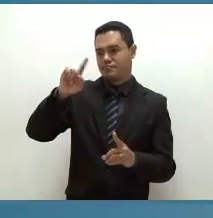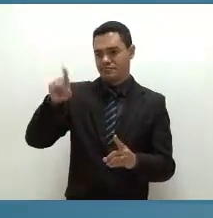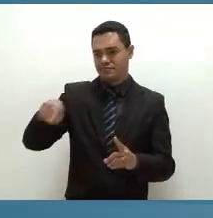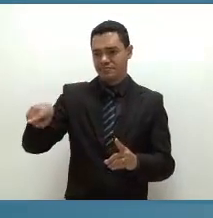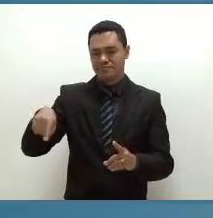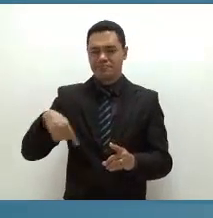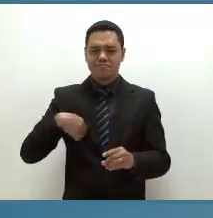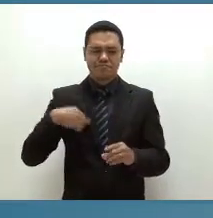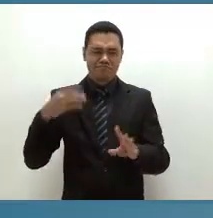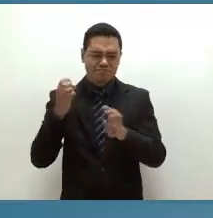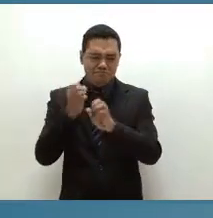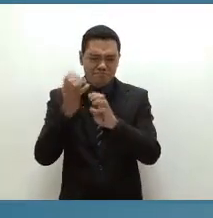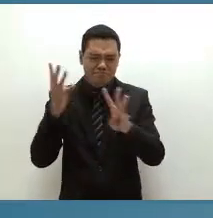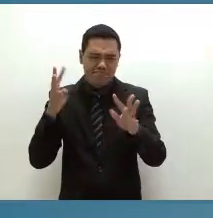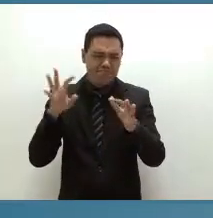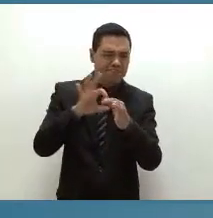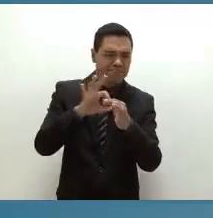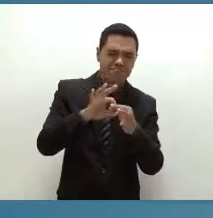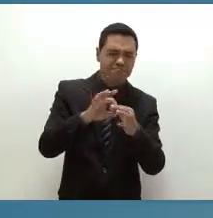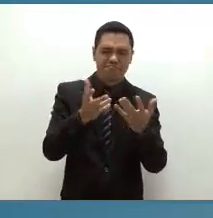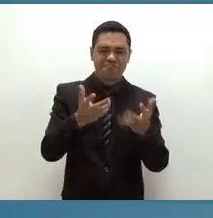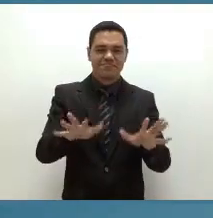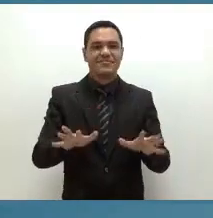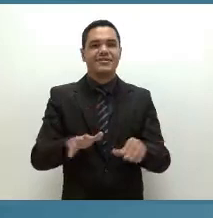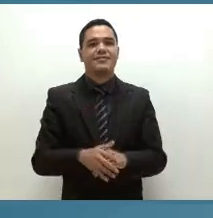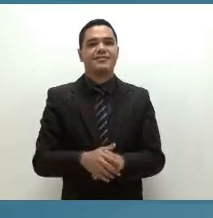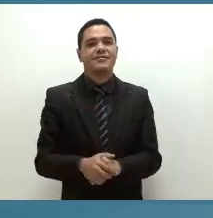Desembargador Maírto Marques Carneiro.